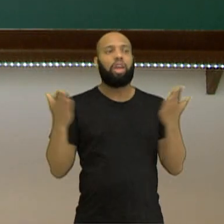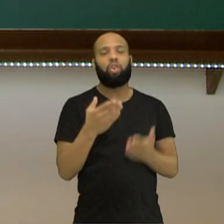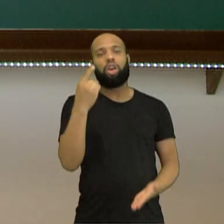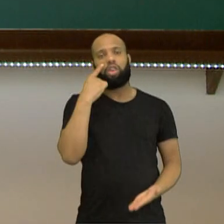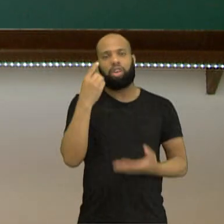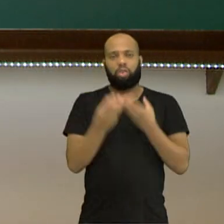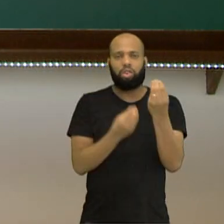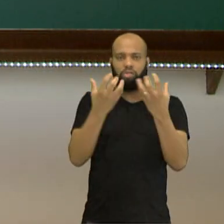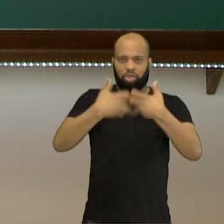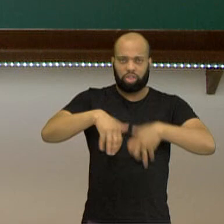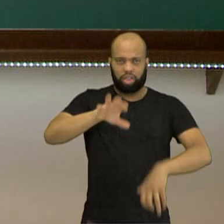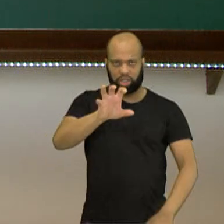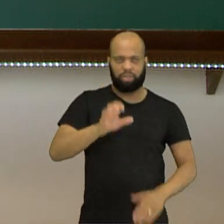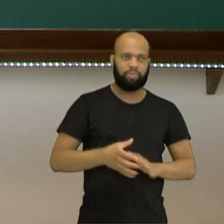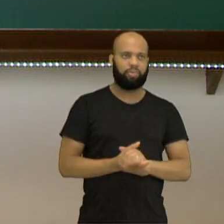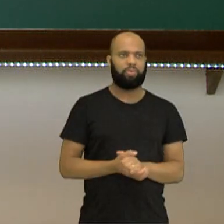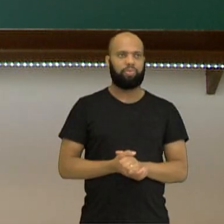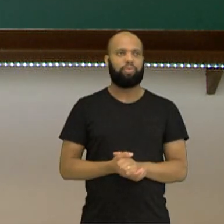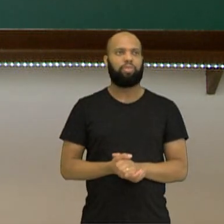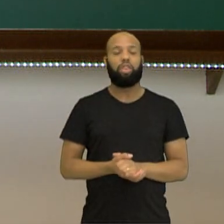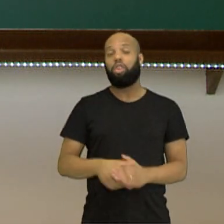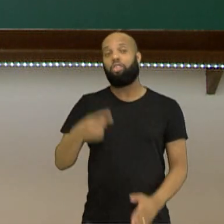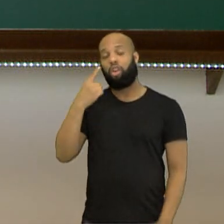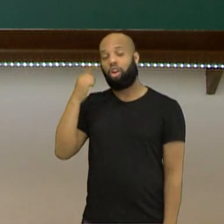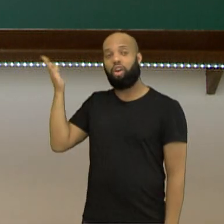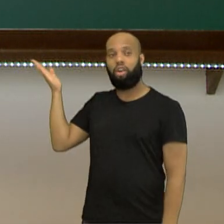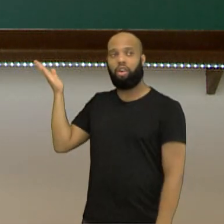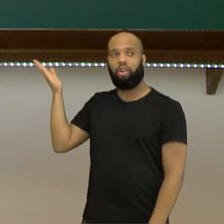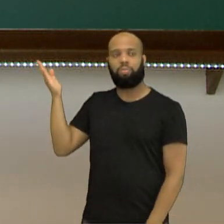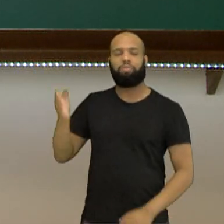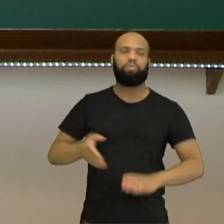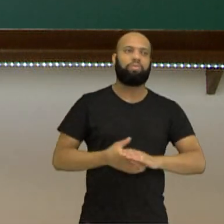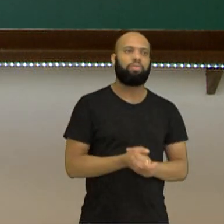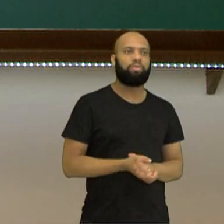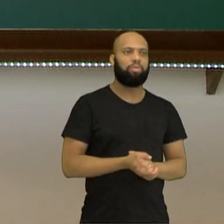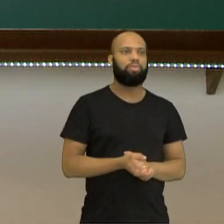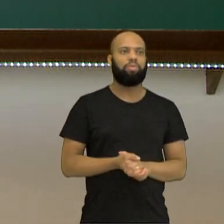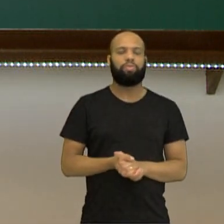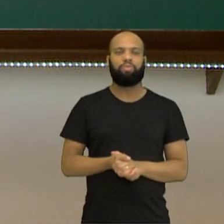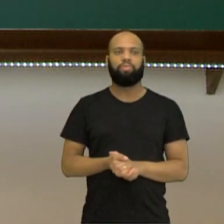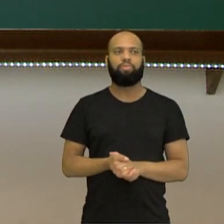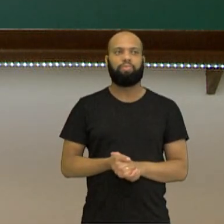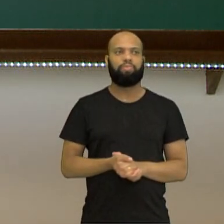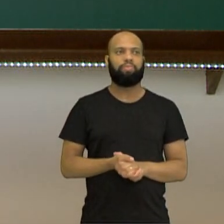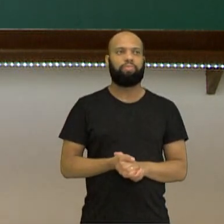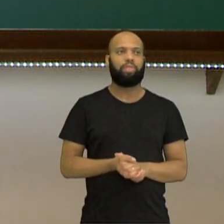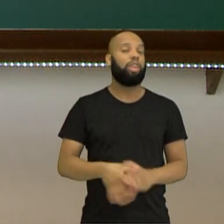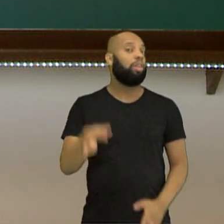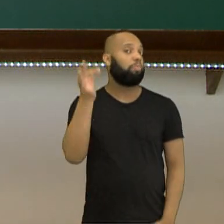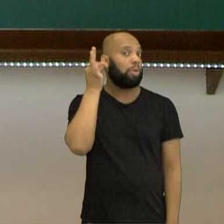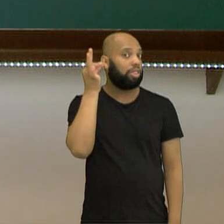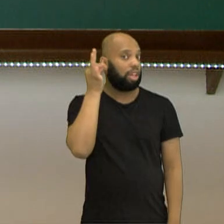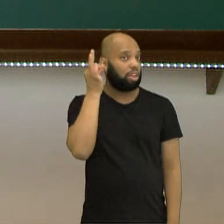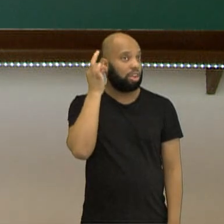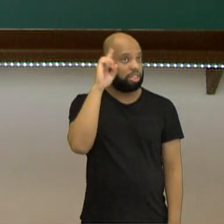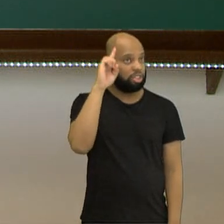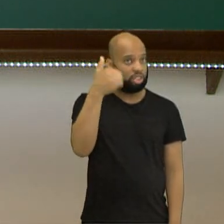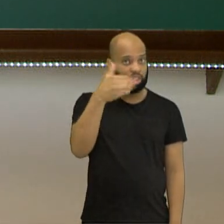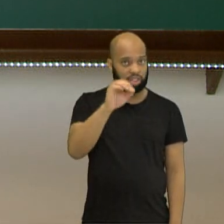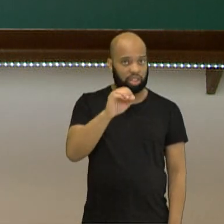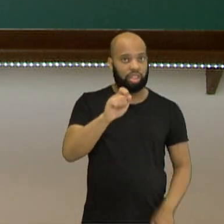prática como é que funciona uma cartinha? Vejam aqui, eu vou ler a carta. Ponta Grossa, 10 de abril